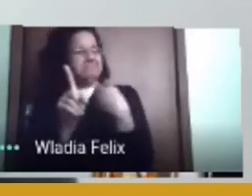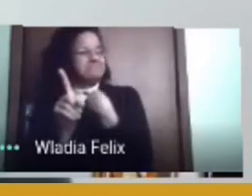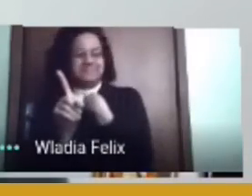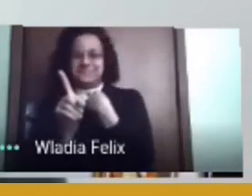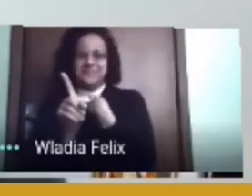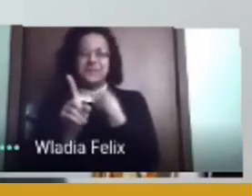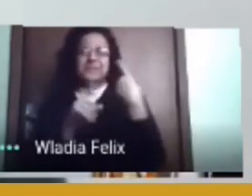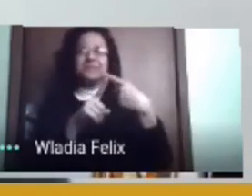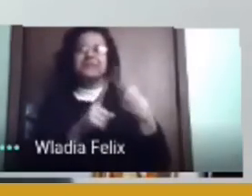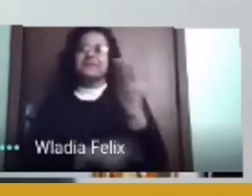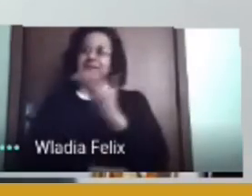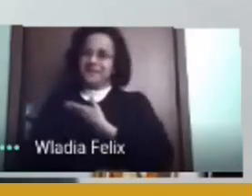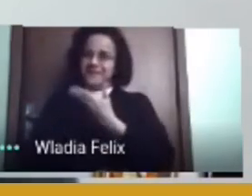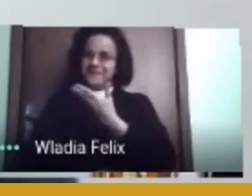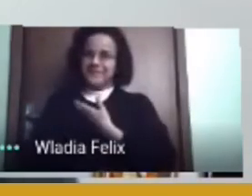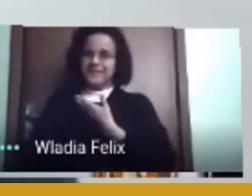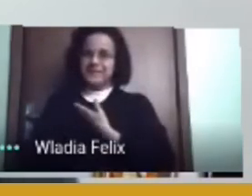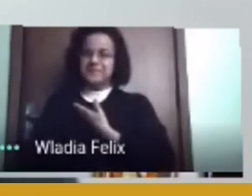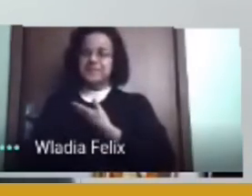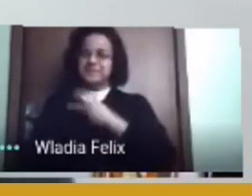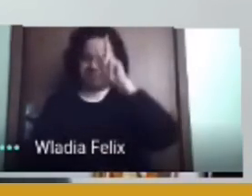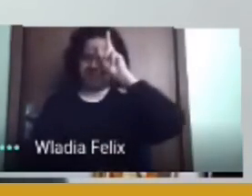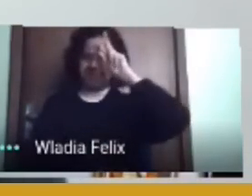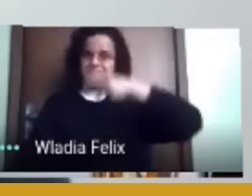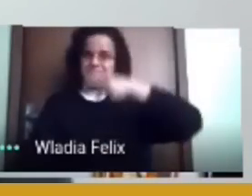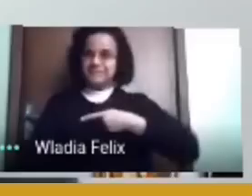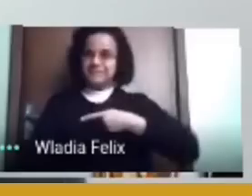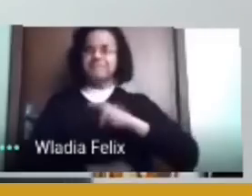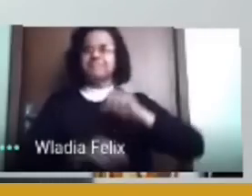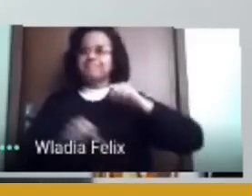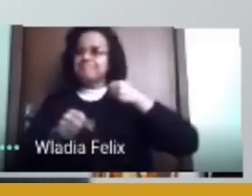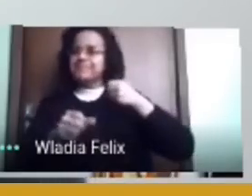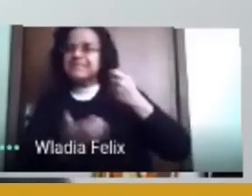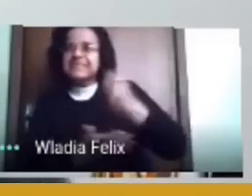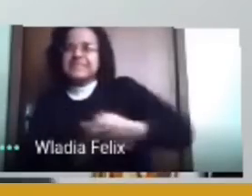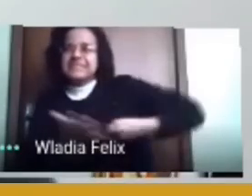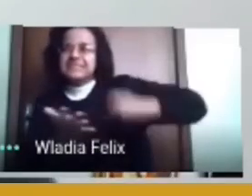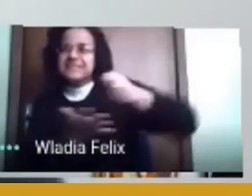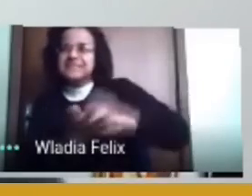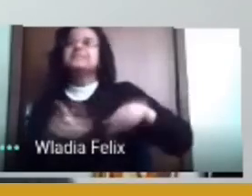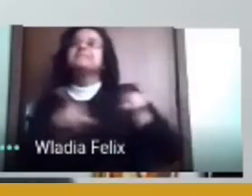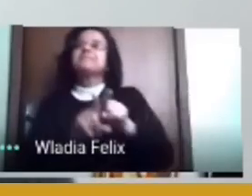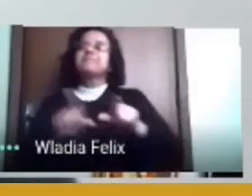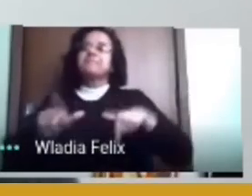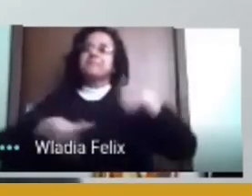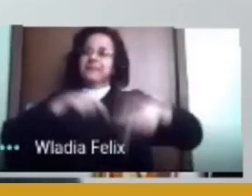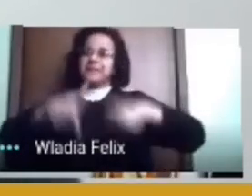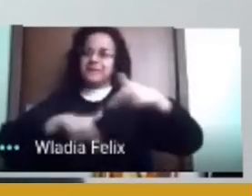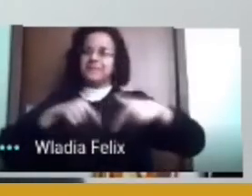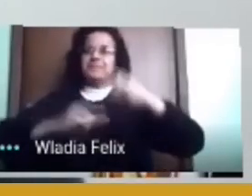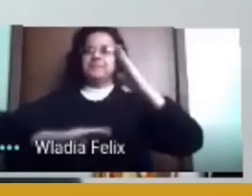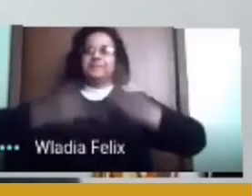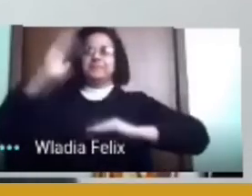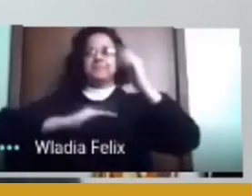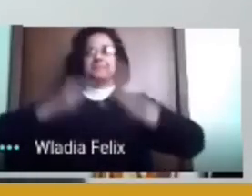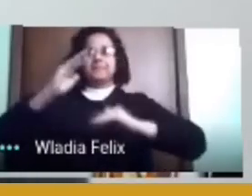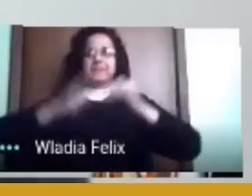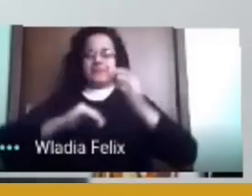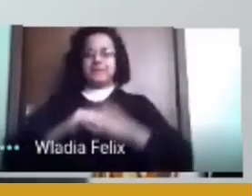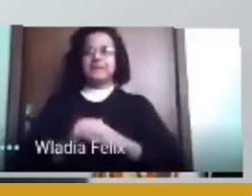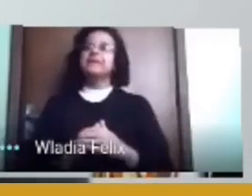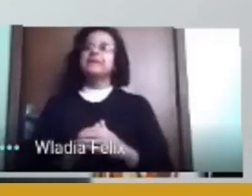amiga pessoal, amiga de luta, amiga de trabalho, amiga profissional. Eu digo que eu estou muito à vontade